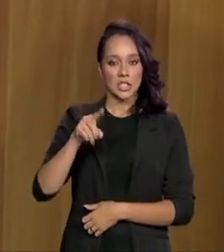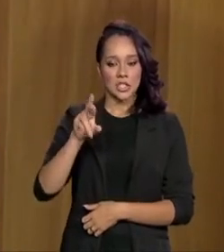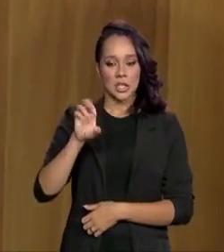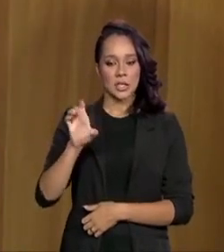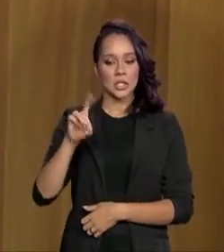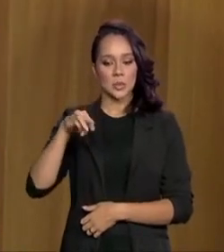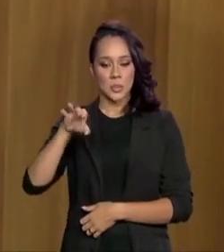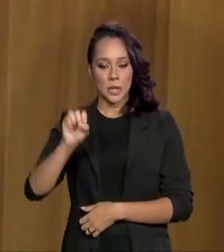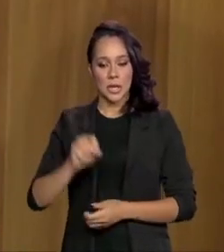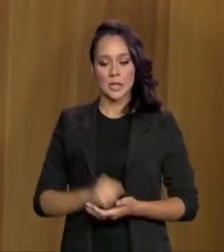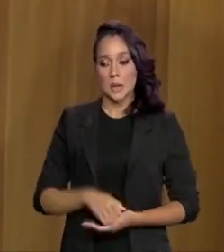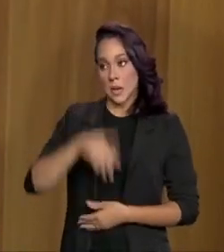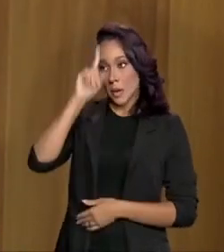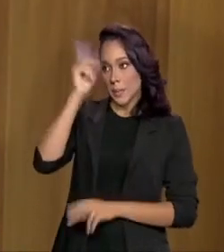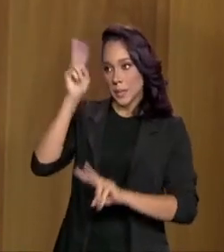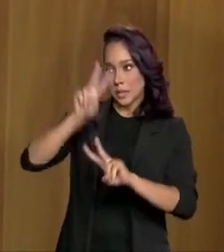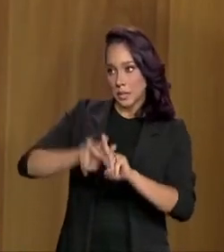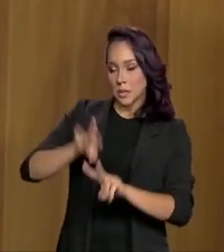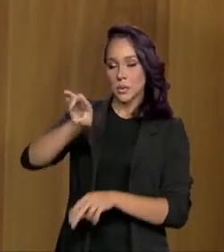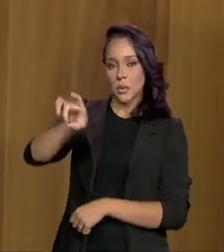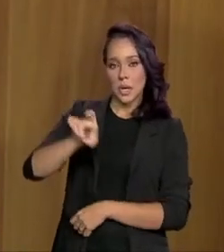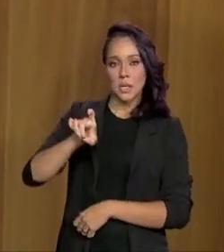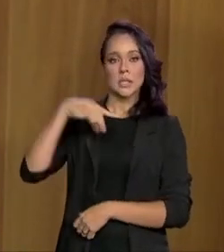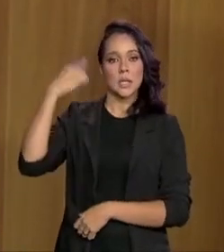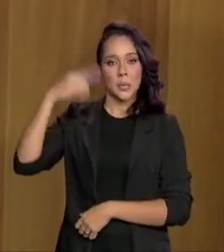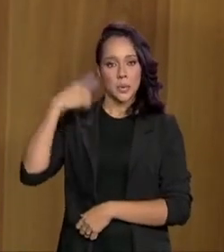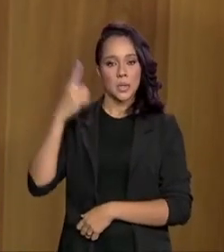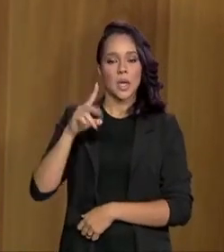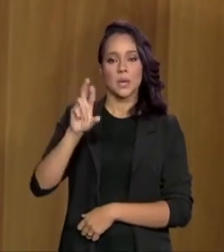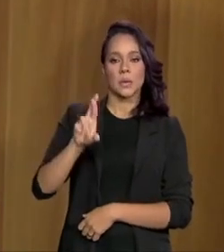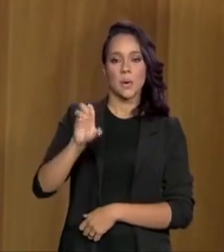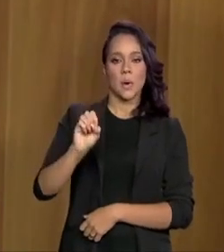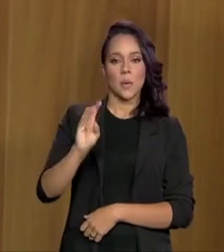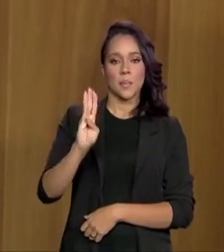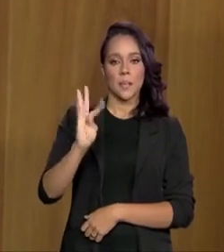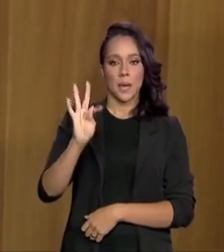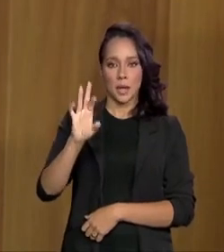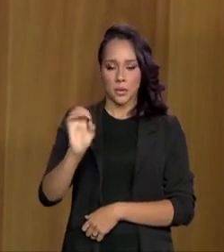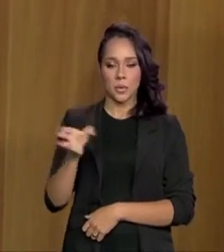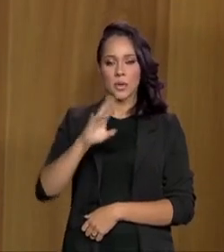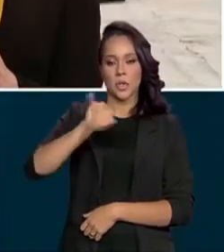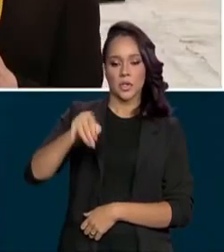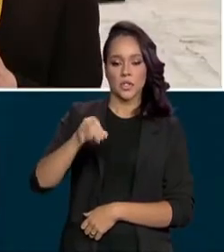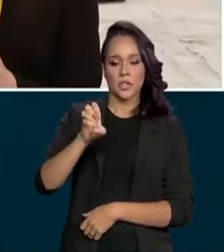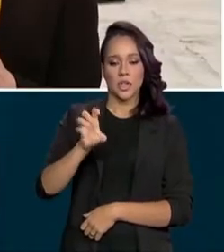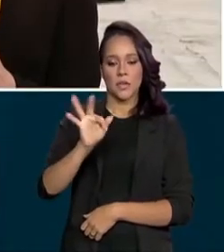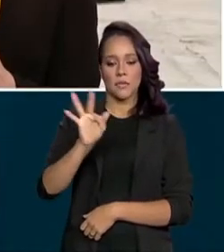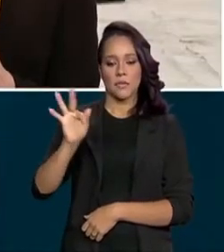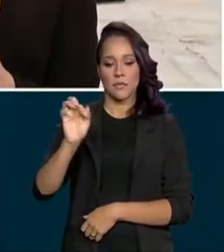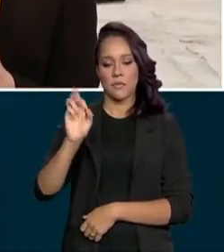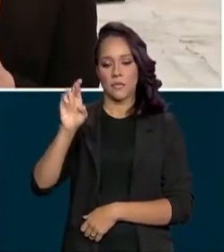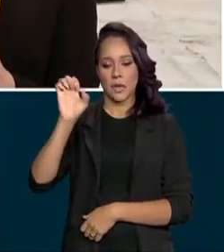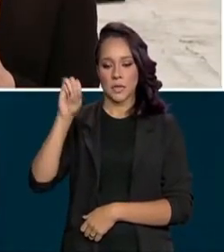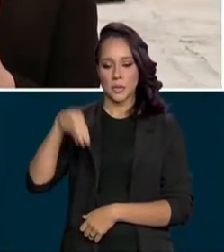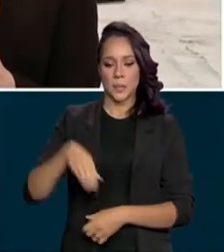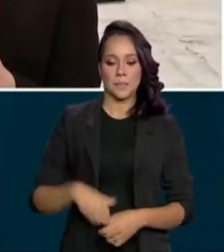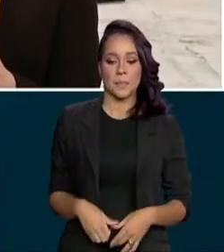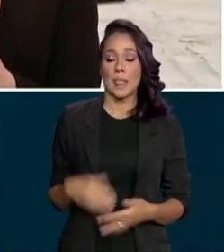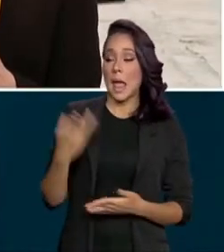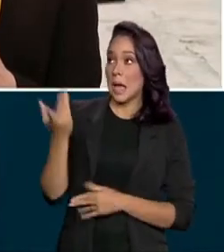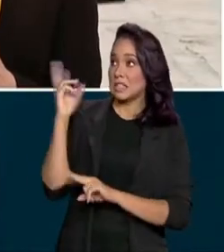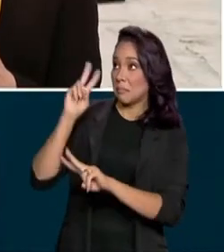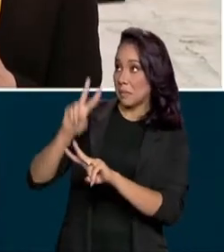do ex-deputado Roberto Jefferson. Sobre esse assunto, nós vamos ao vivo à capital fluminense falar com Cláudia Boyunga. Cláudia, essa